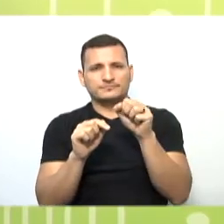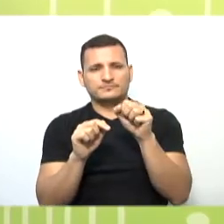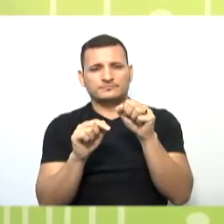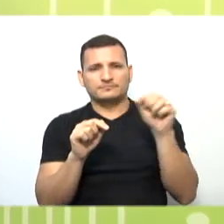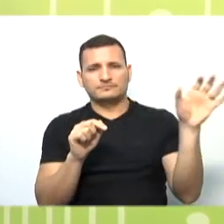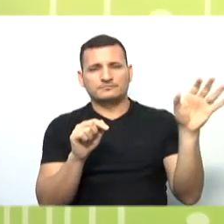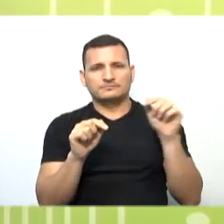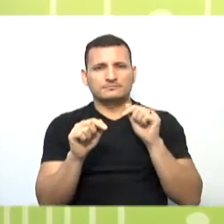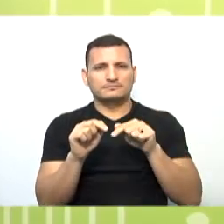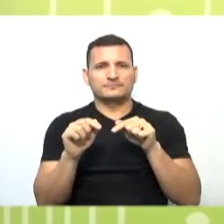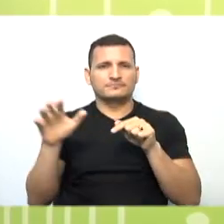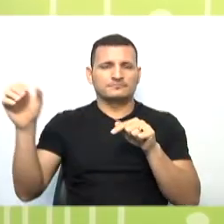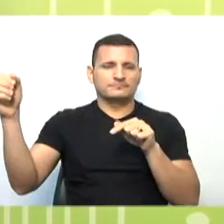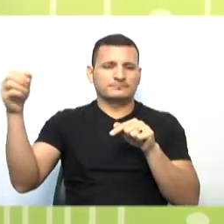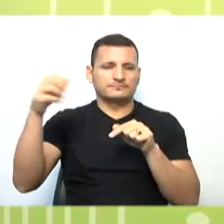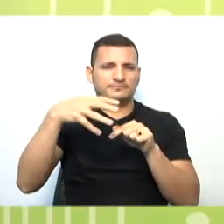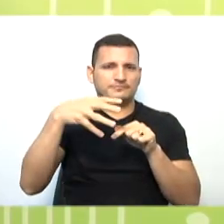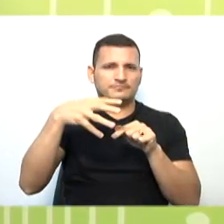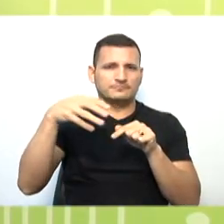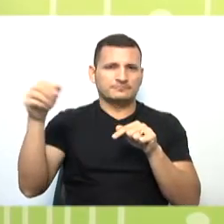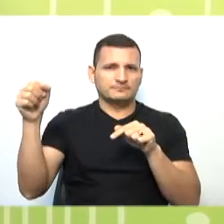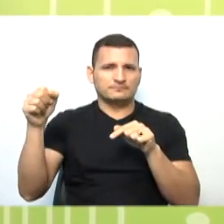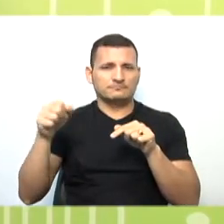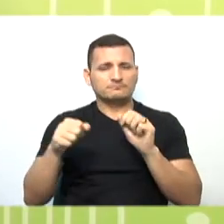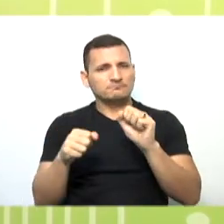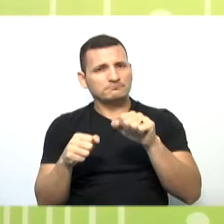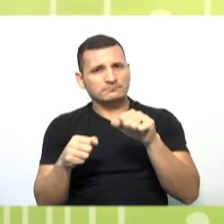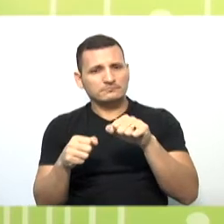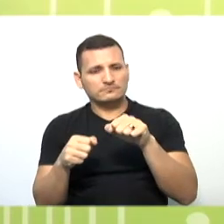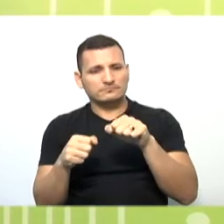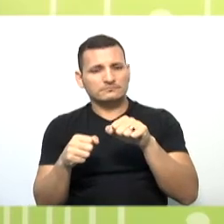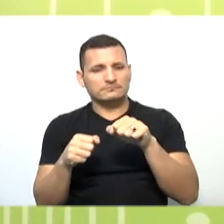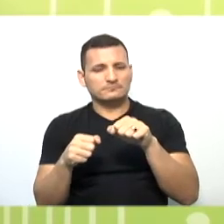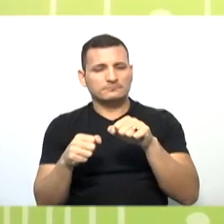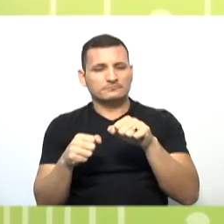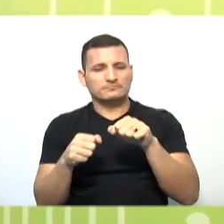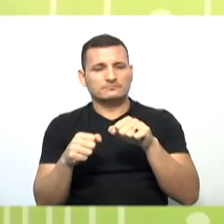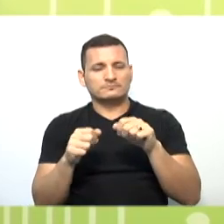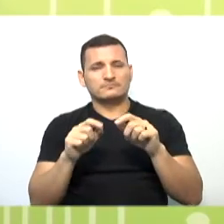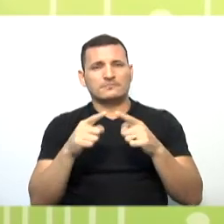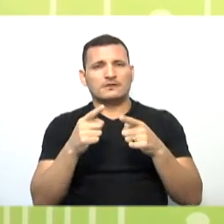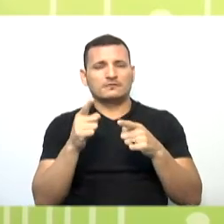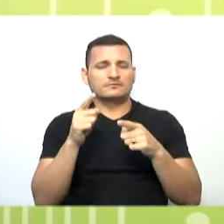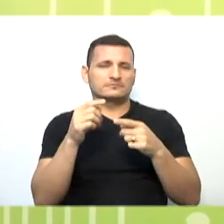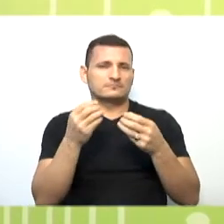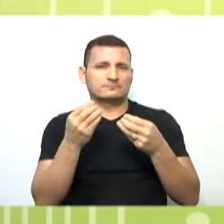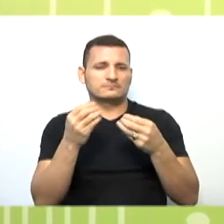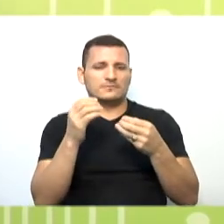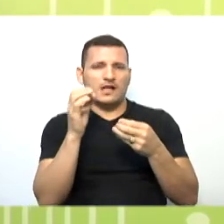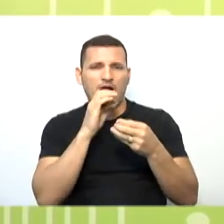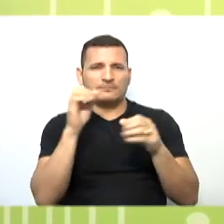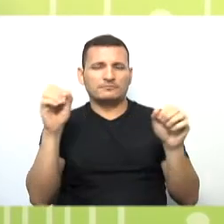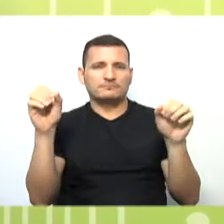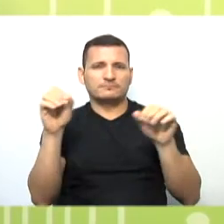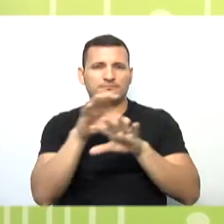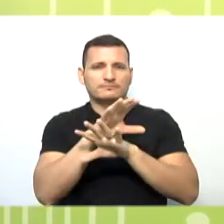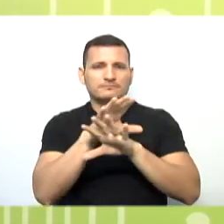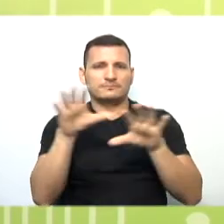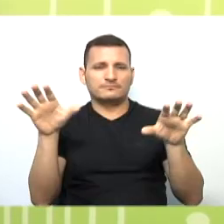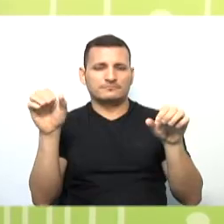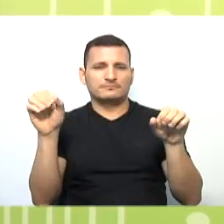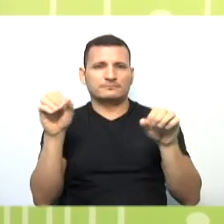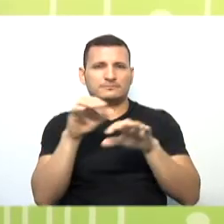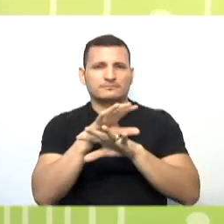chamo a imagem da lâmpada apagada? Sim, só que como você vai ali simultaneamente, dá a impressão que você